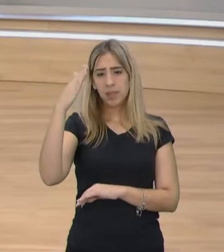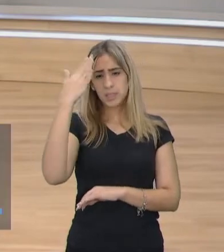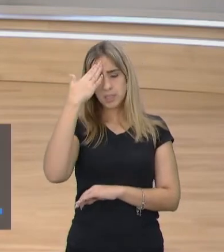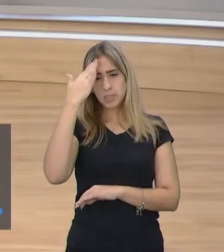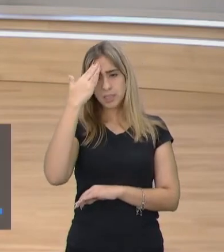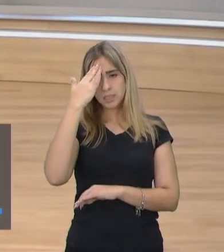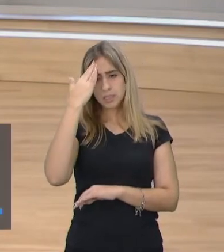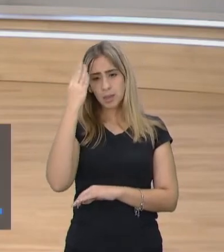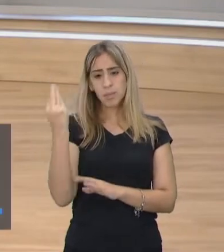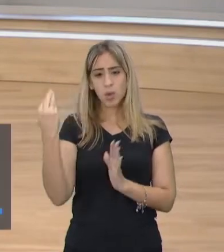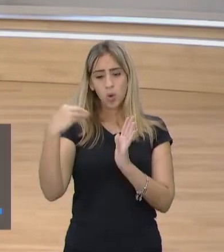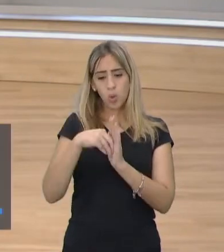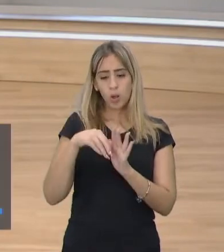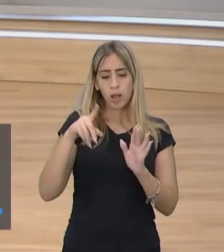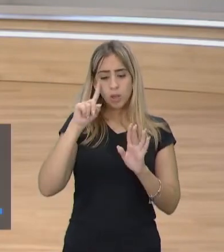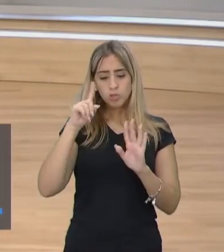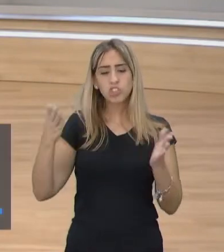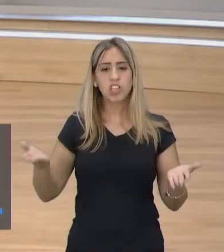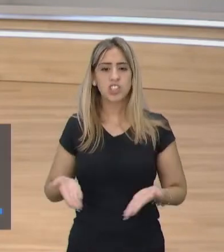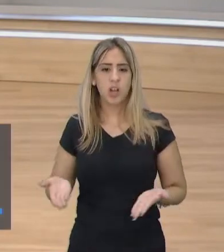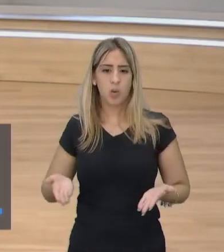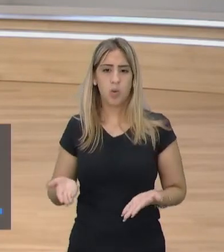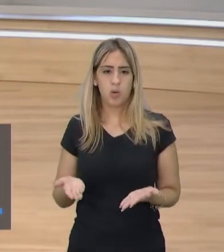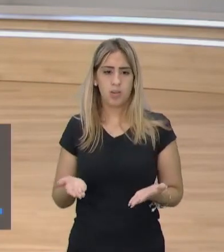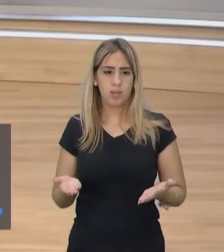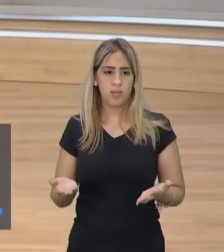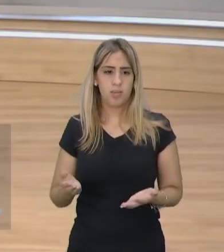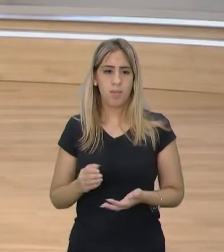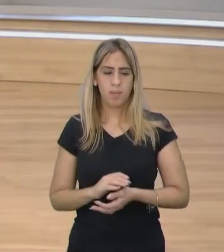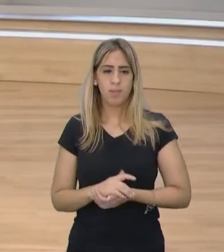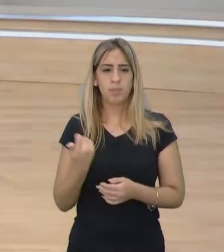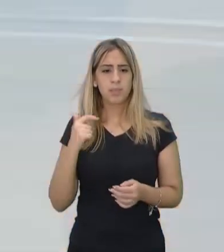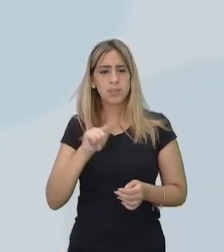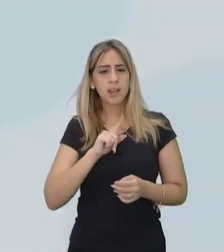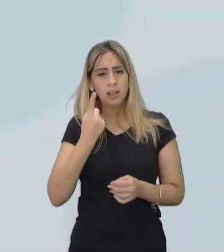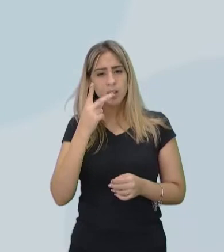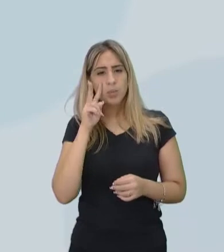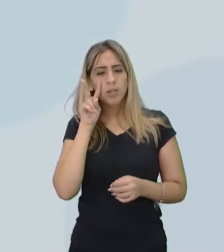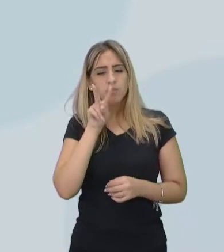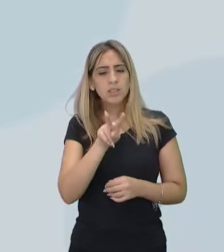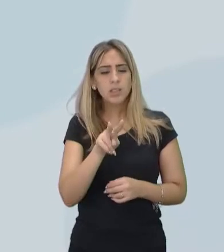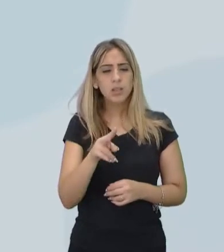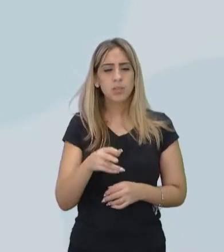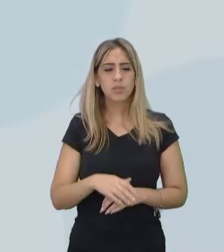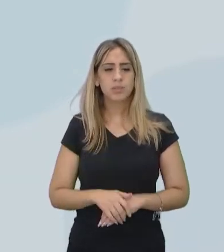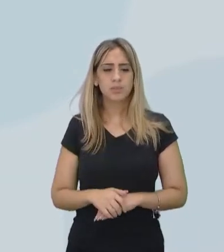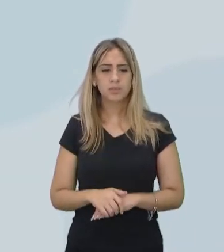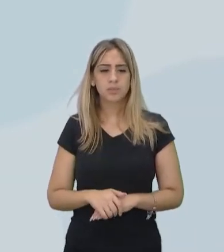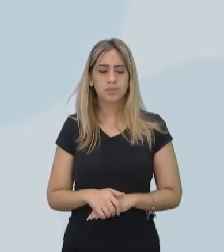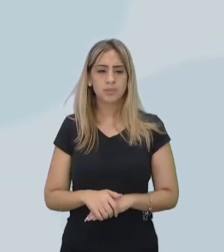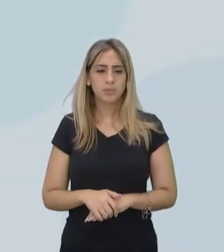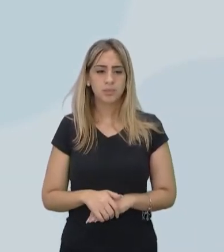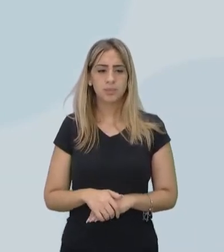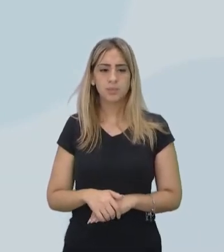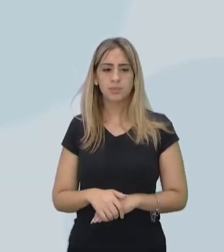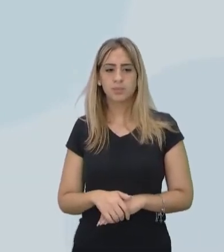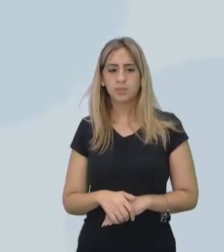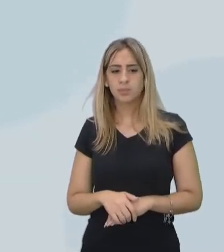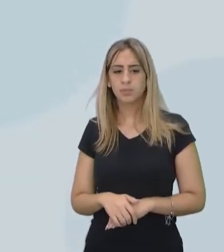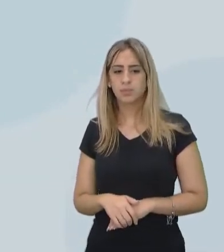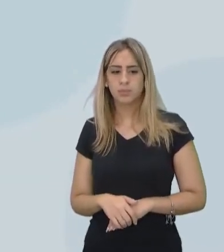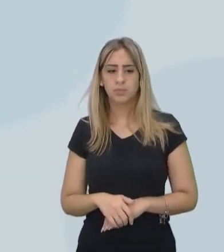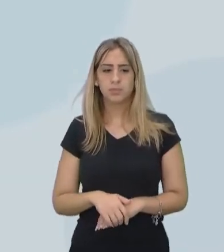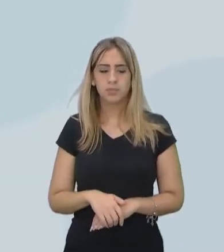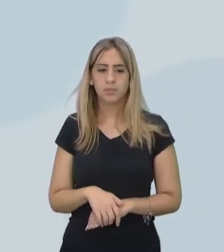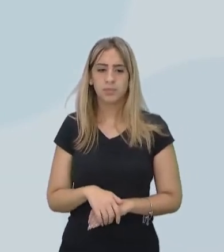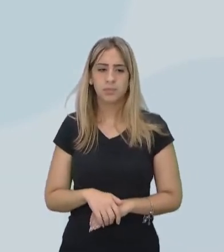colocar no momento atual. Legal. Uma visão, por exemplo. Ter visão. Opa, cadê minha caneta? Eita, caneta tá difícil Não aqui. vou Peraí, cantar a música pronto.